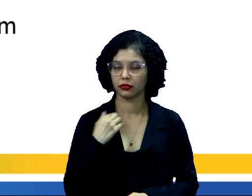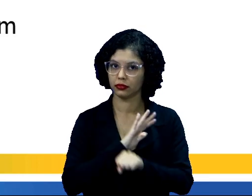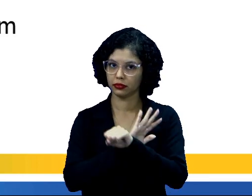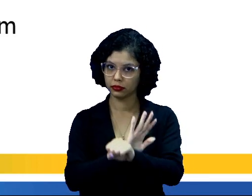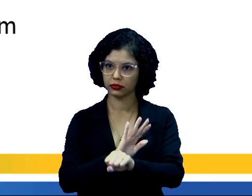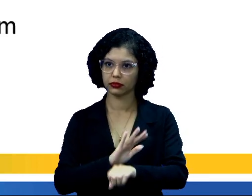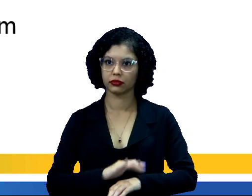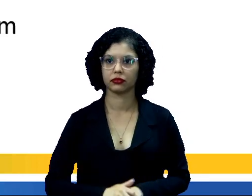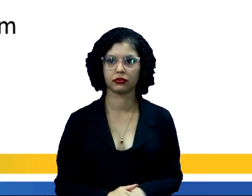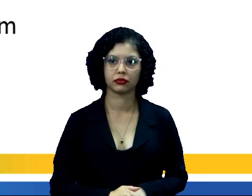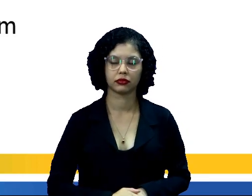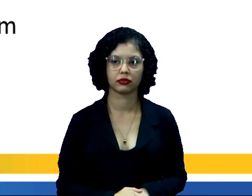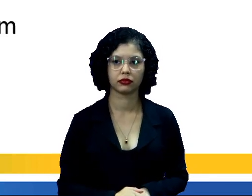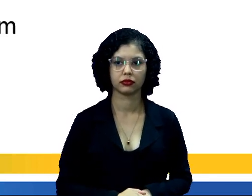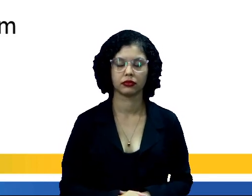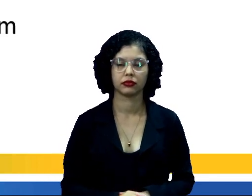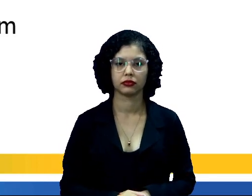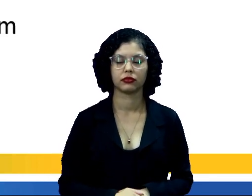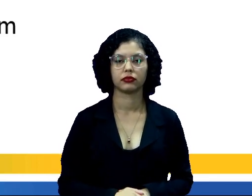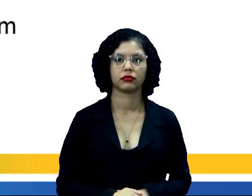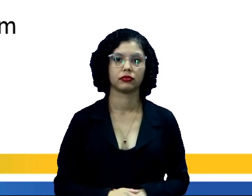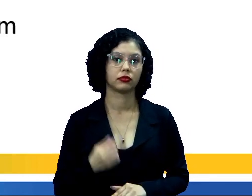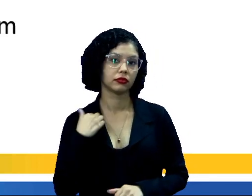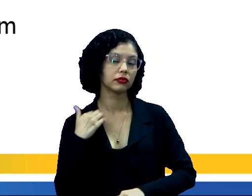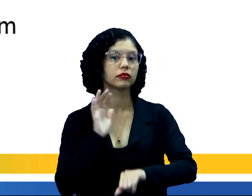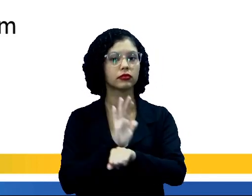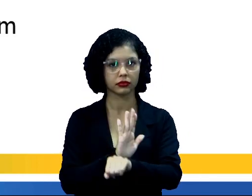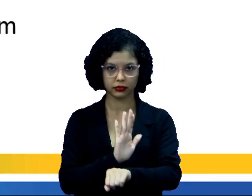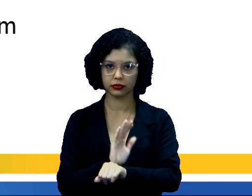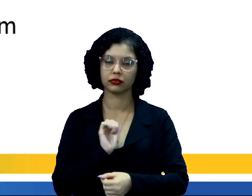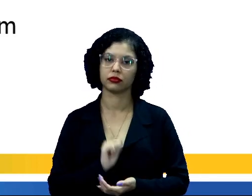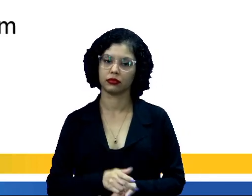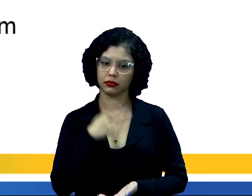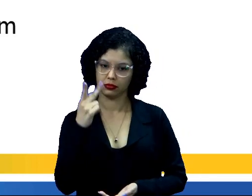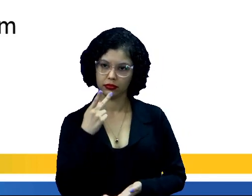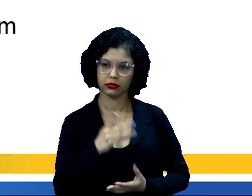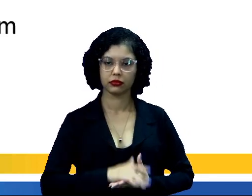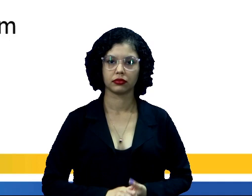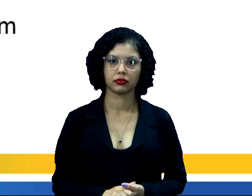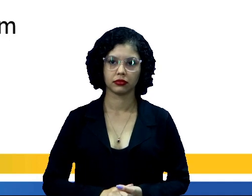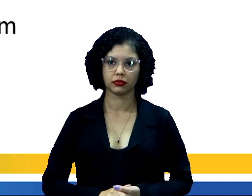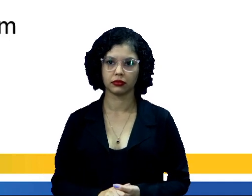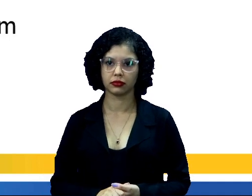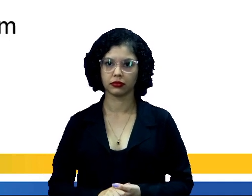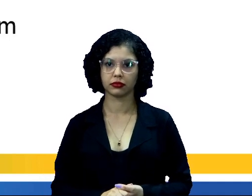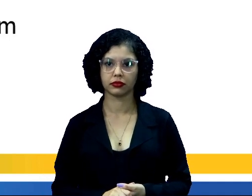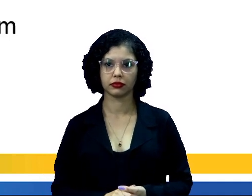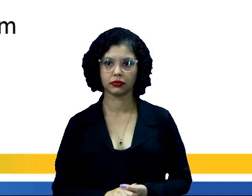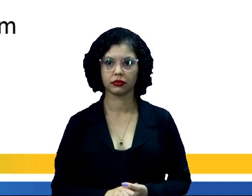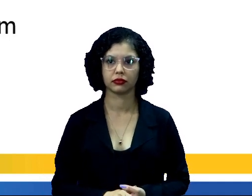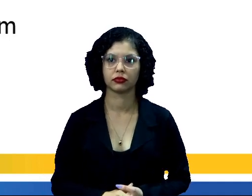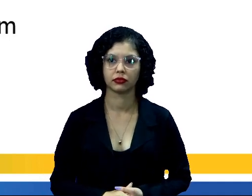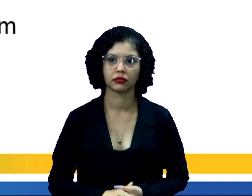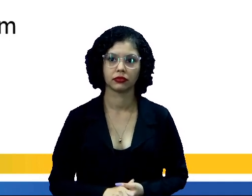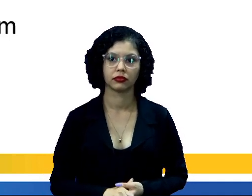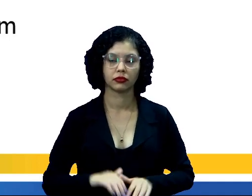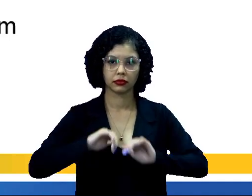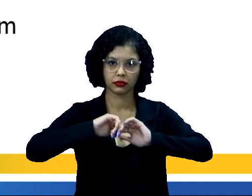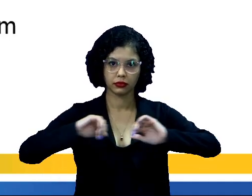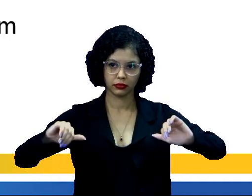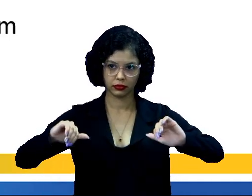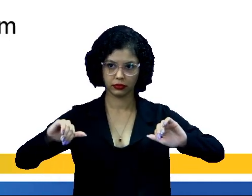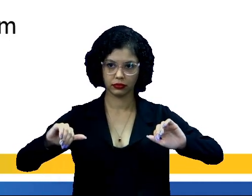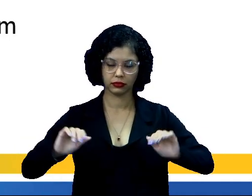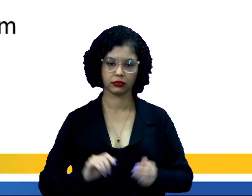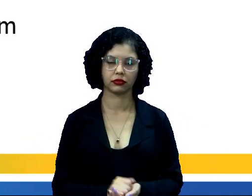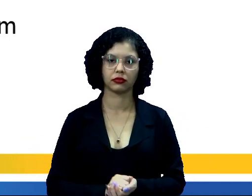ajudar. I will help you, she said. Eu vou te ajudar, ela disse. E para separar os